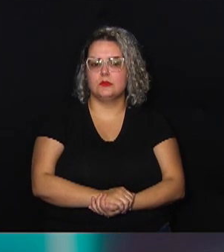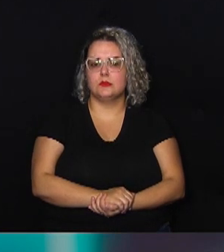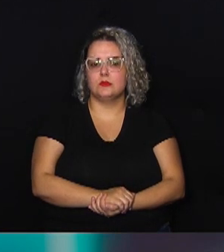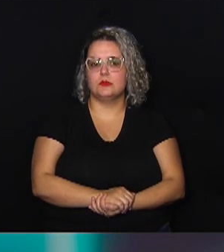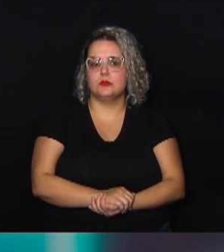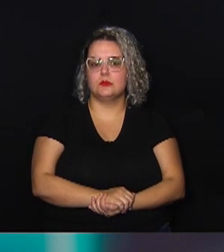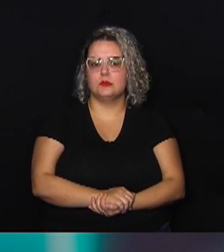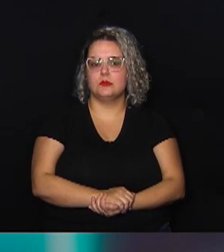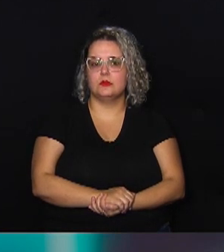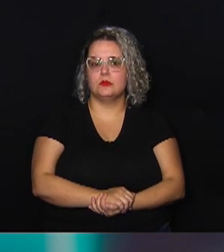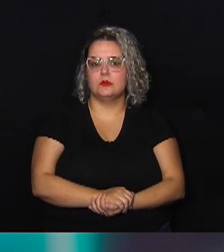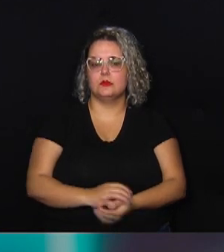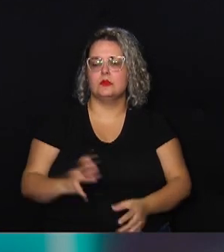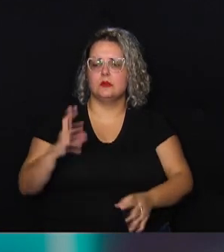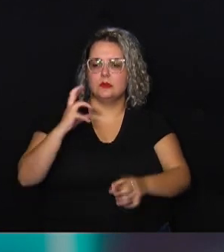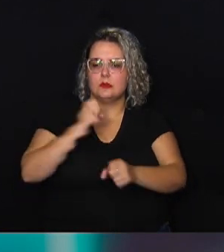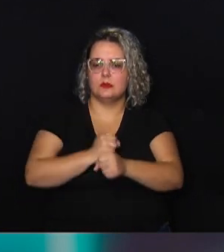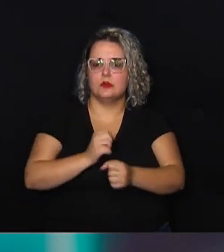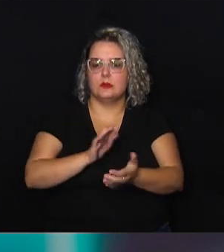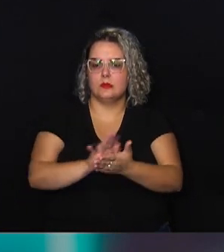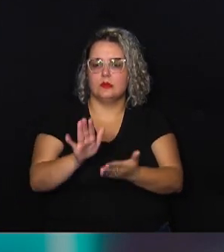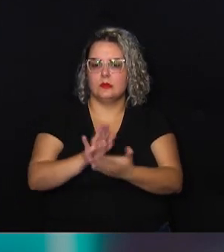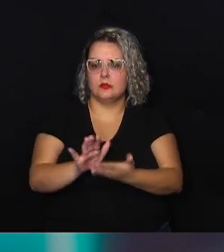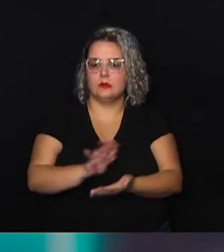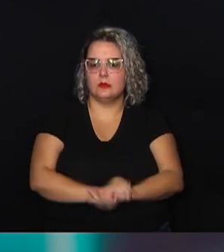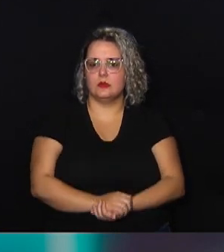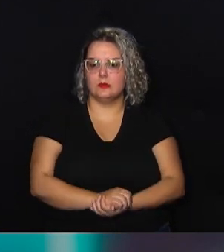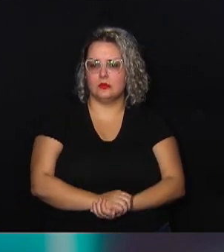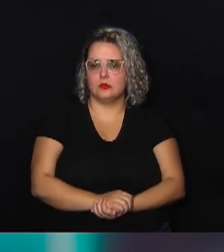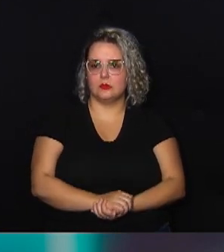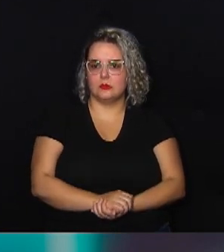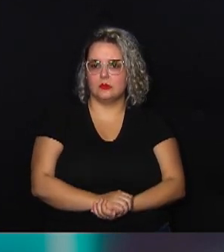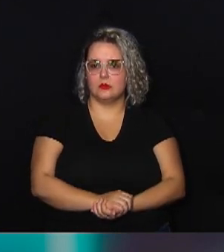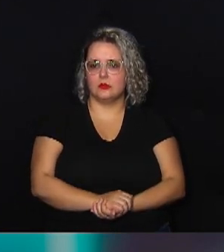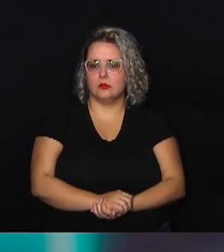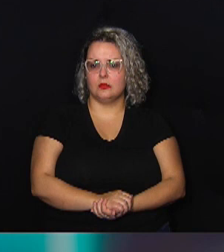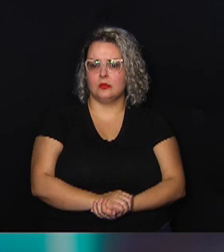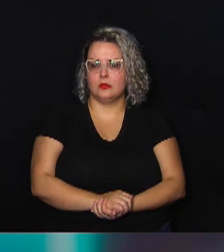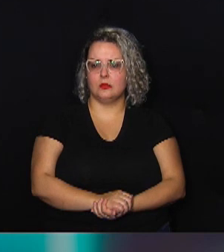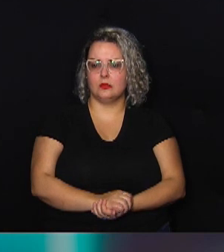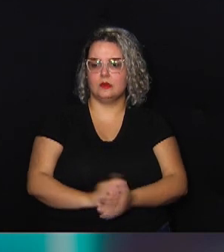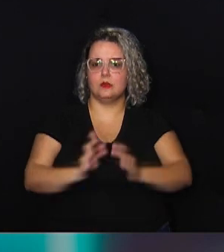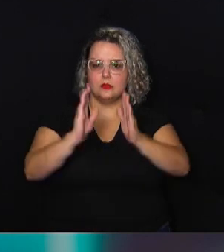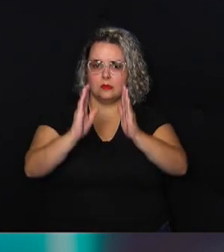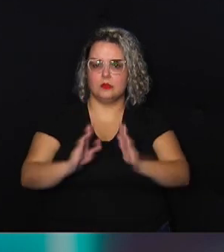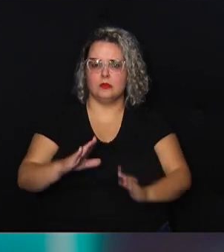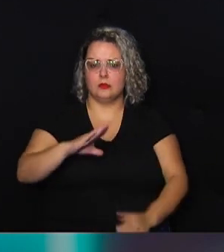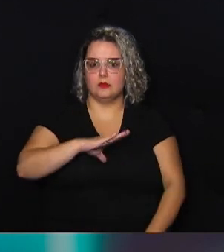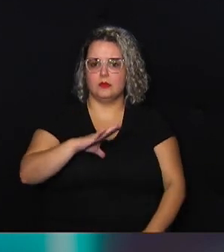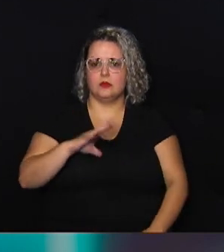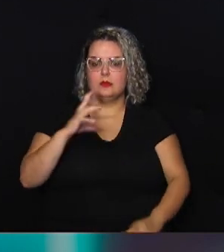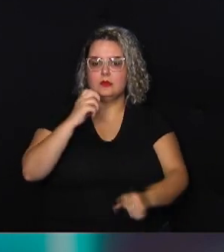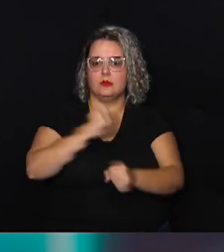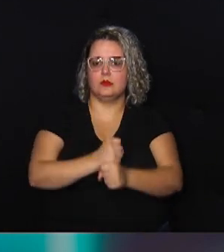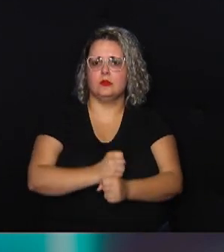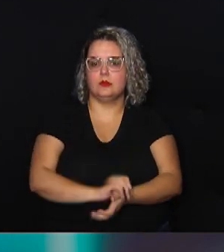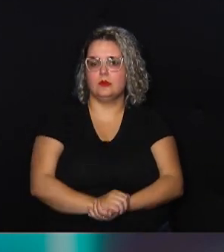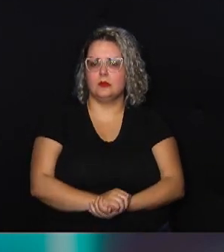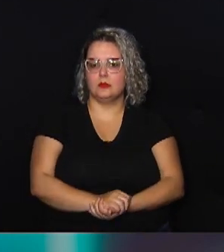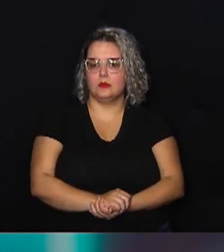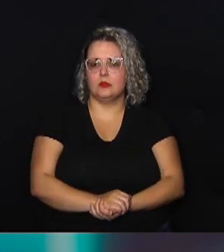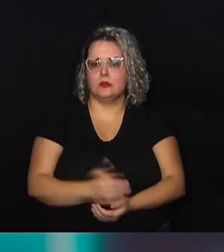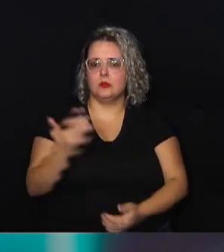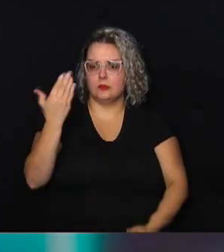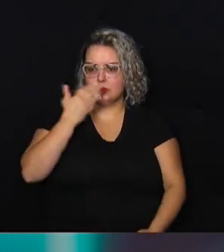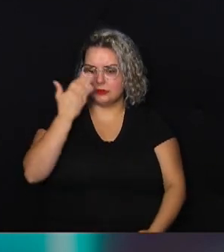A total da despesa, porque a coluna municipal tem o totalizador do Mário Gatti ali, não está